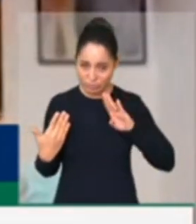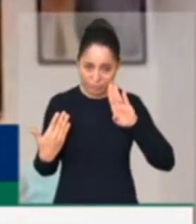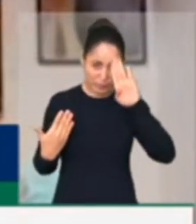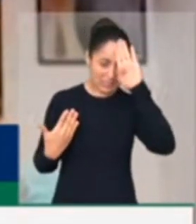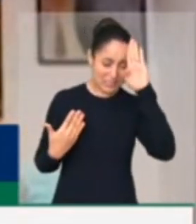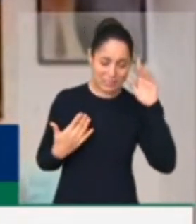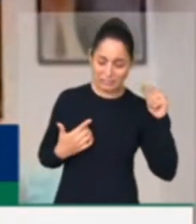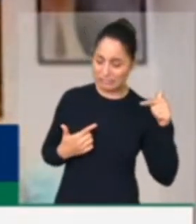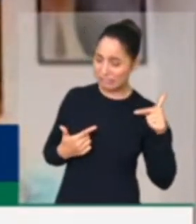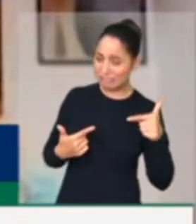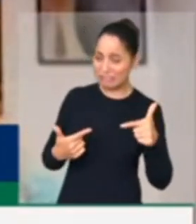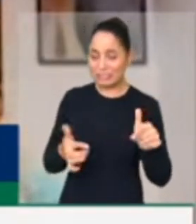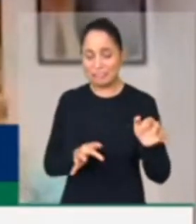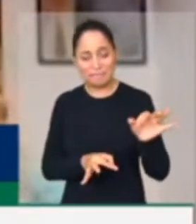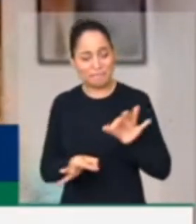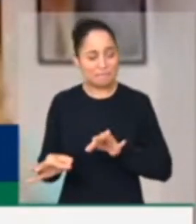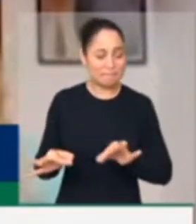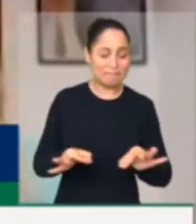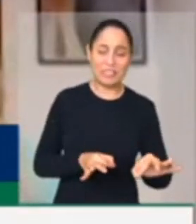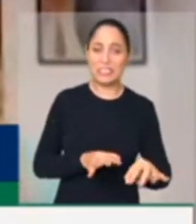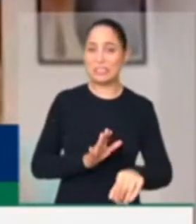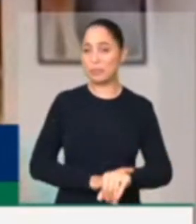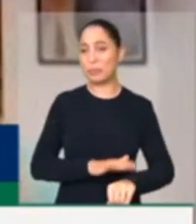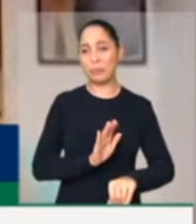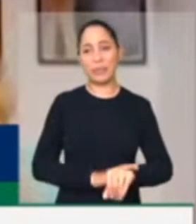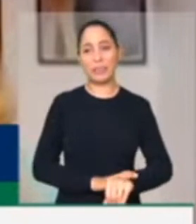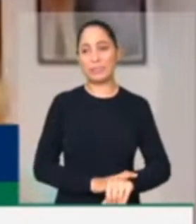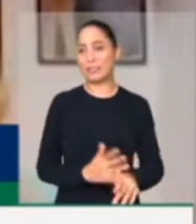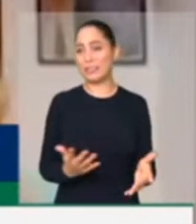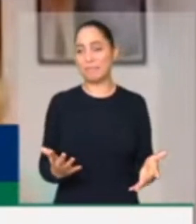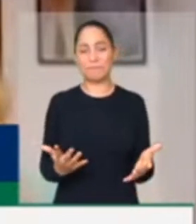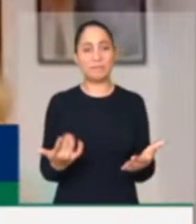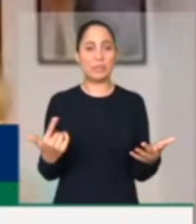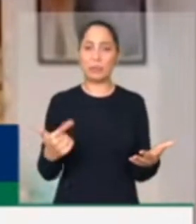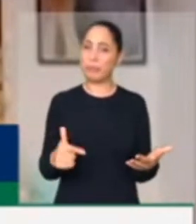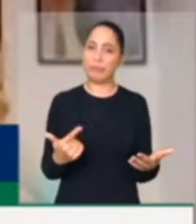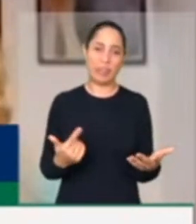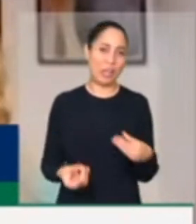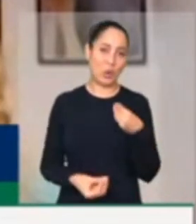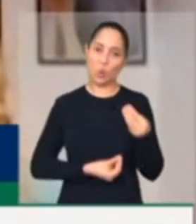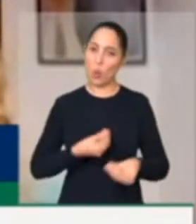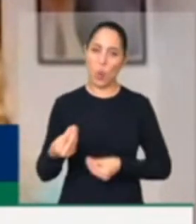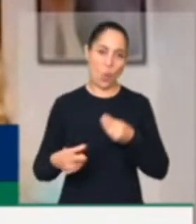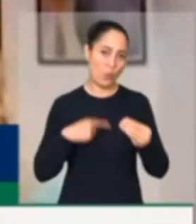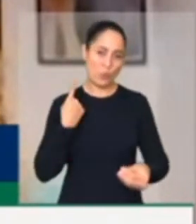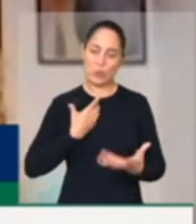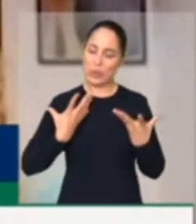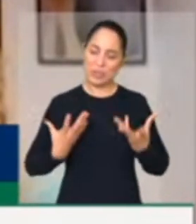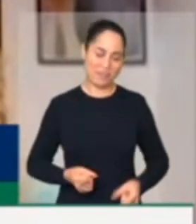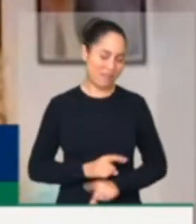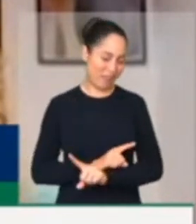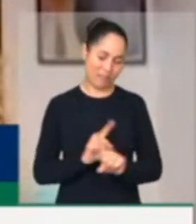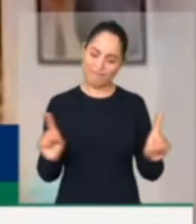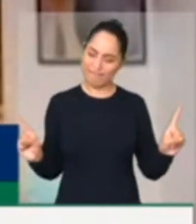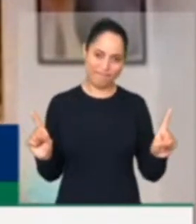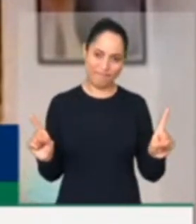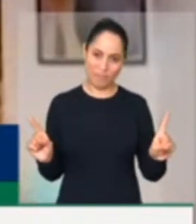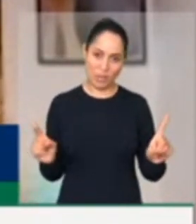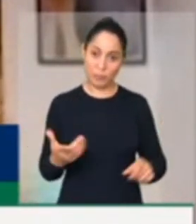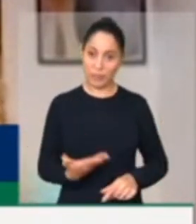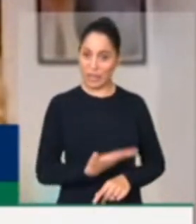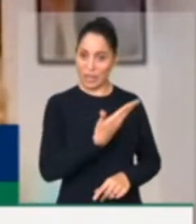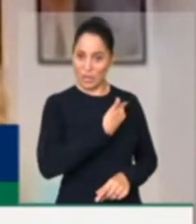dessa situação insustentável, porque não há como aceitar que o governo se coloque numa posição